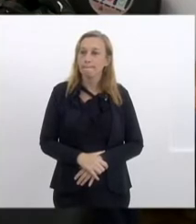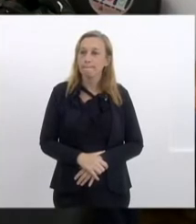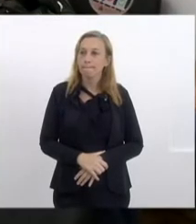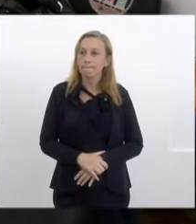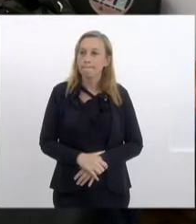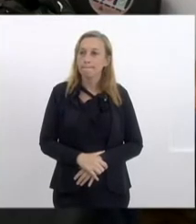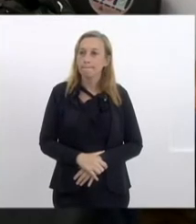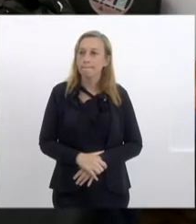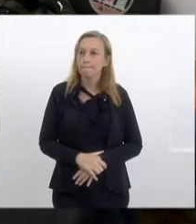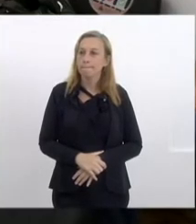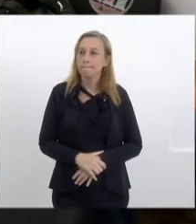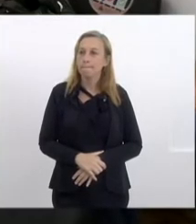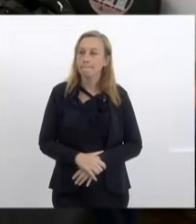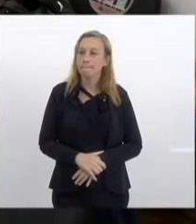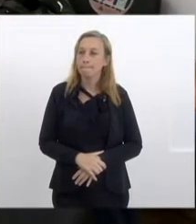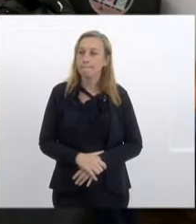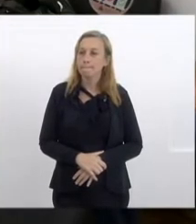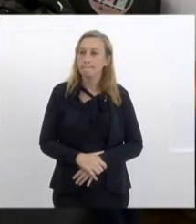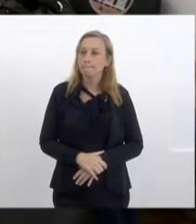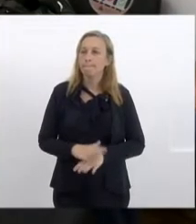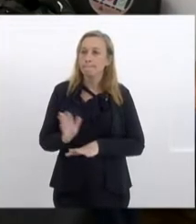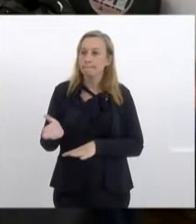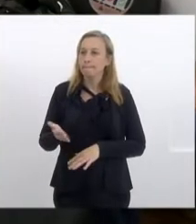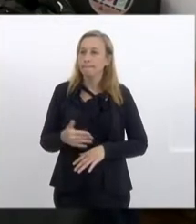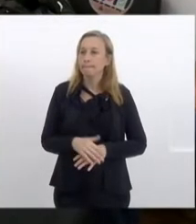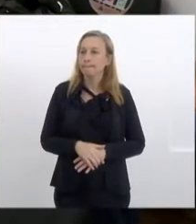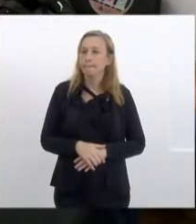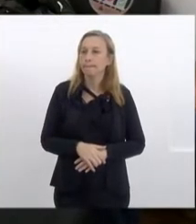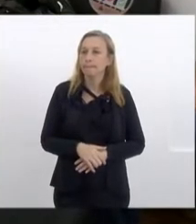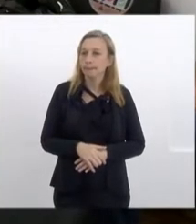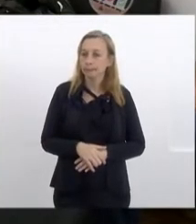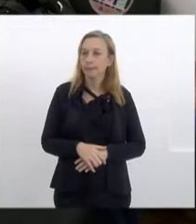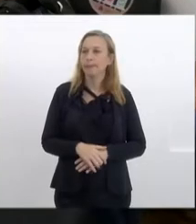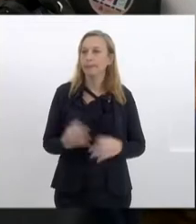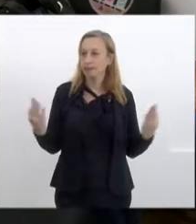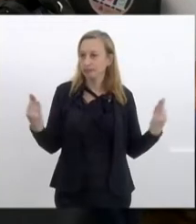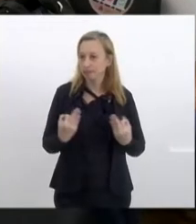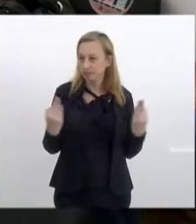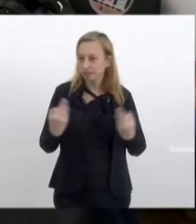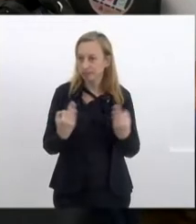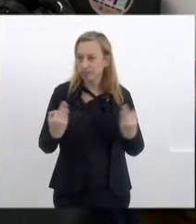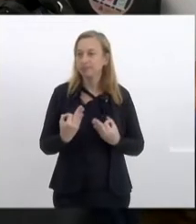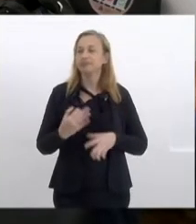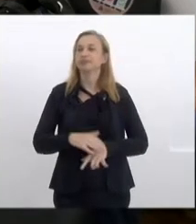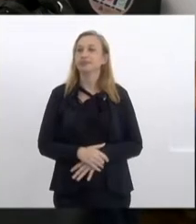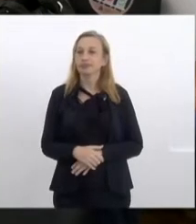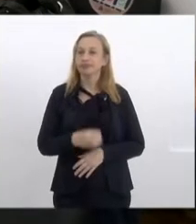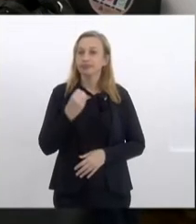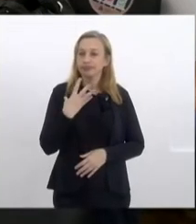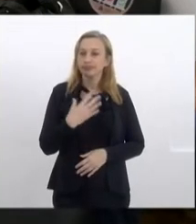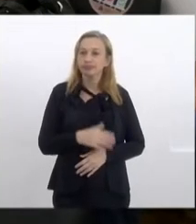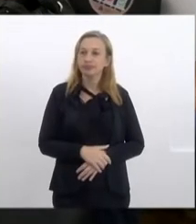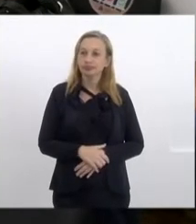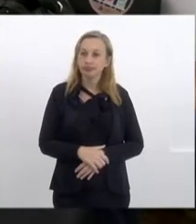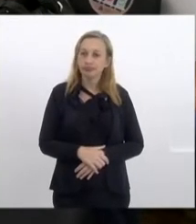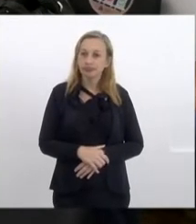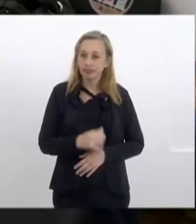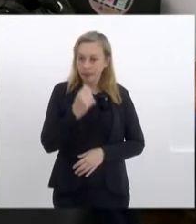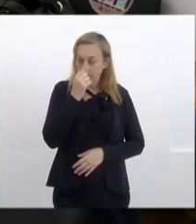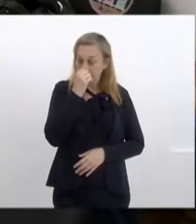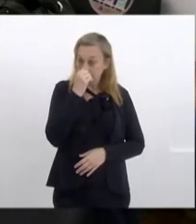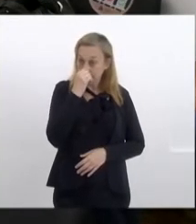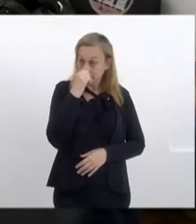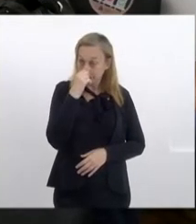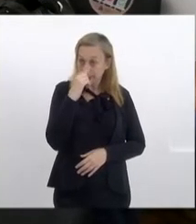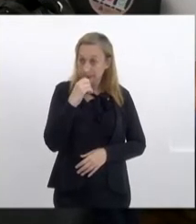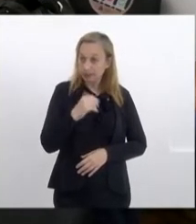Eu pedi para colocar você como anfitriã, isso. Aí depois você retorna e coloque a